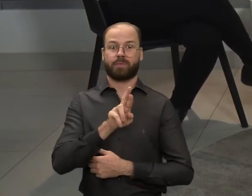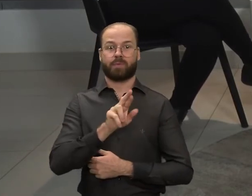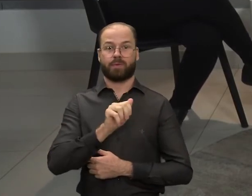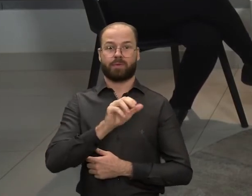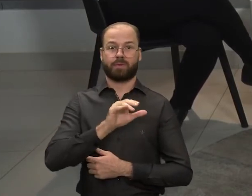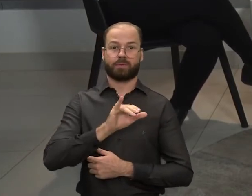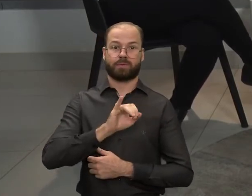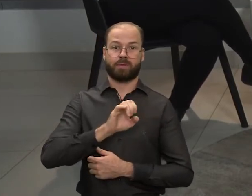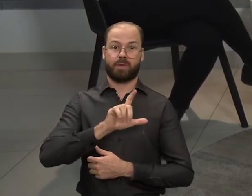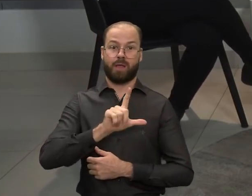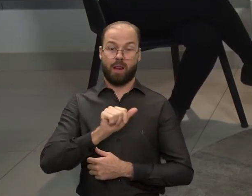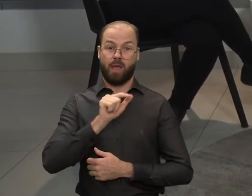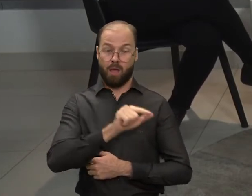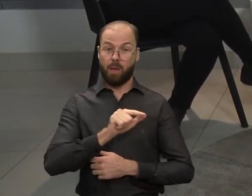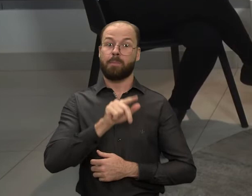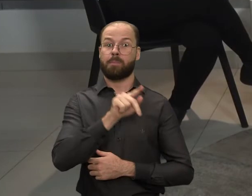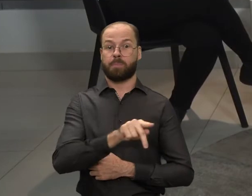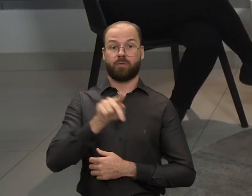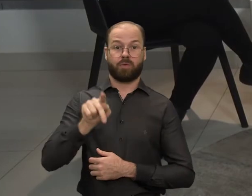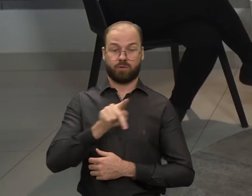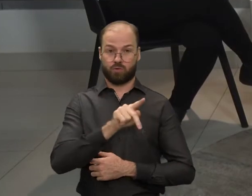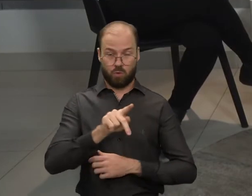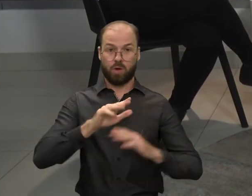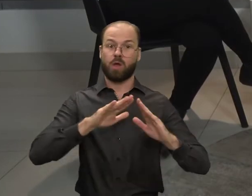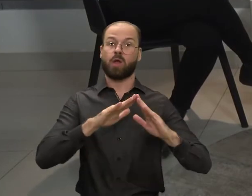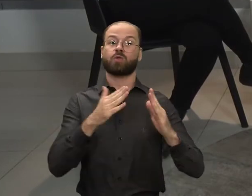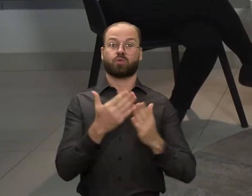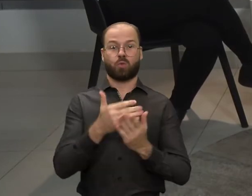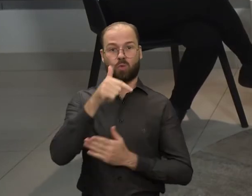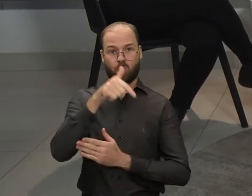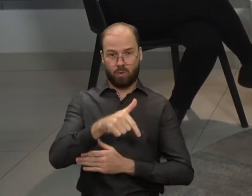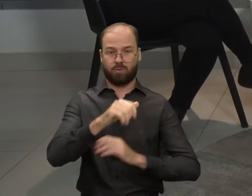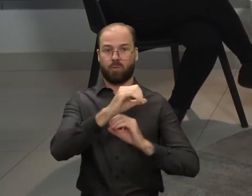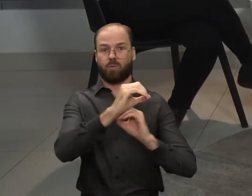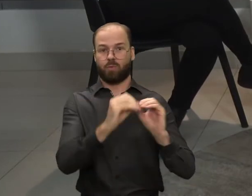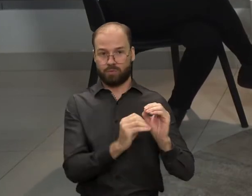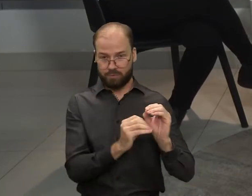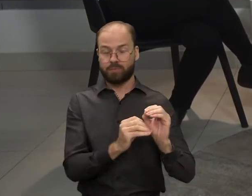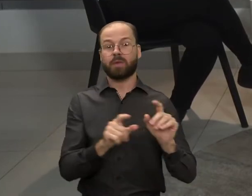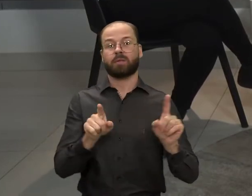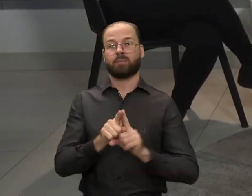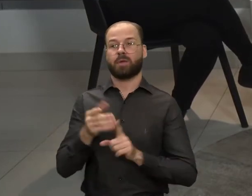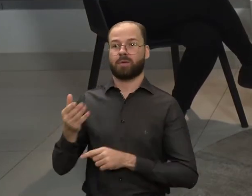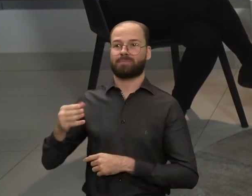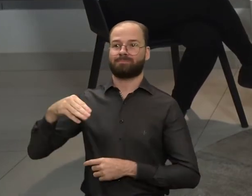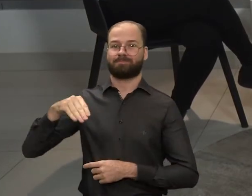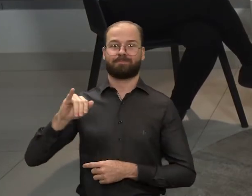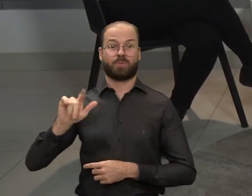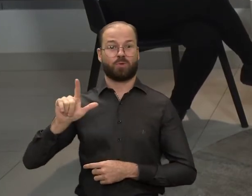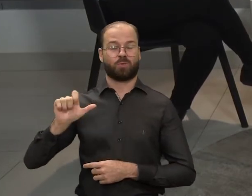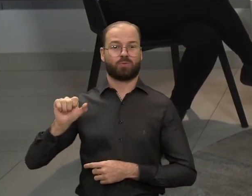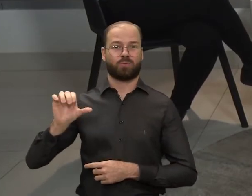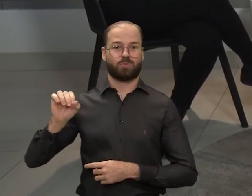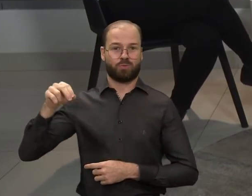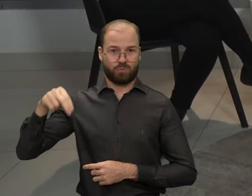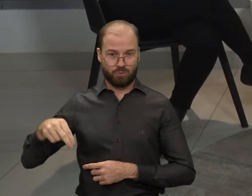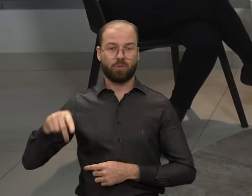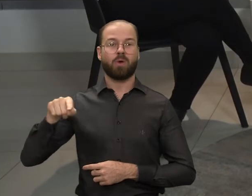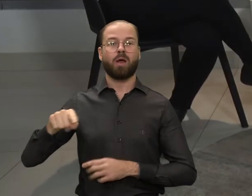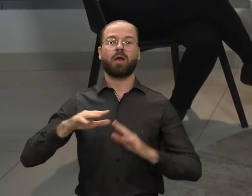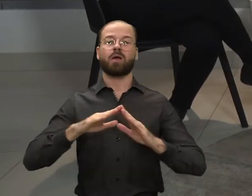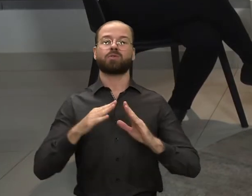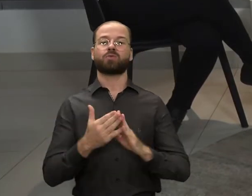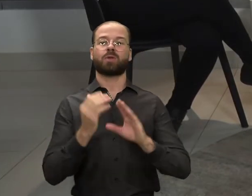Corcioli, professora da Escola de Agronomia da UFG, e o professor Nilson Clementino, da Escola de